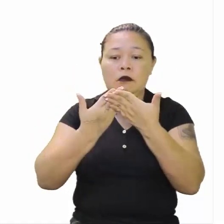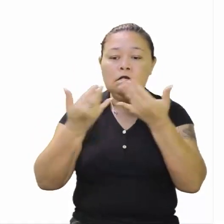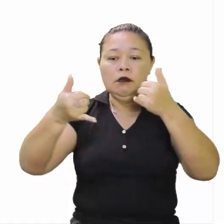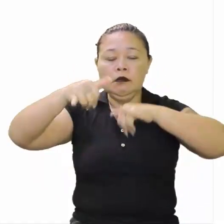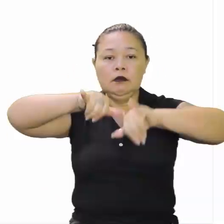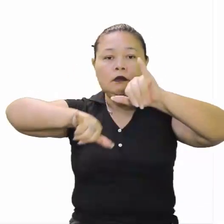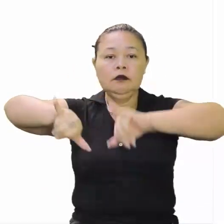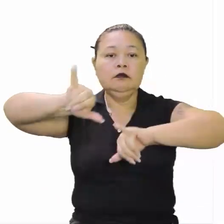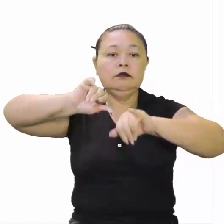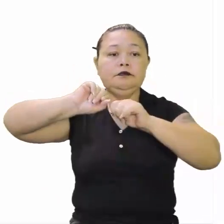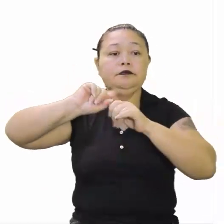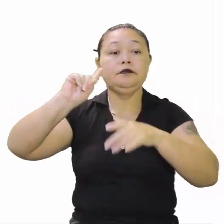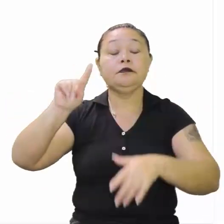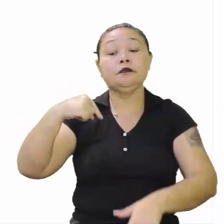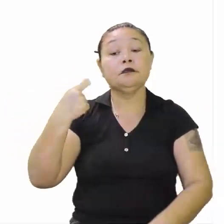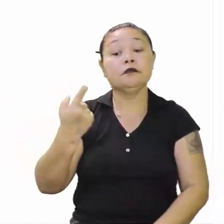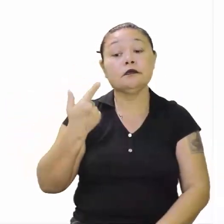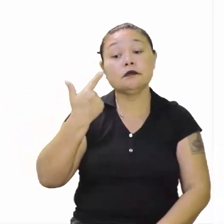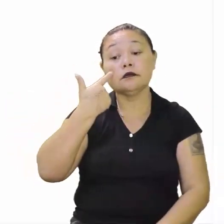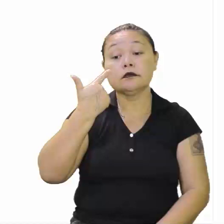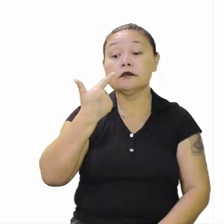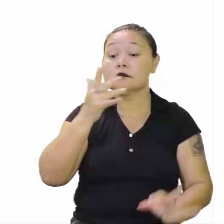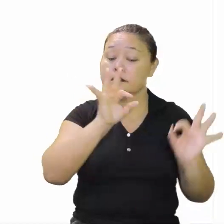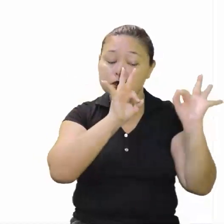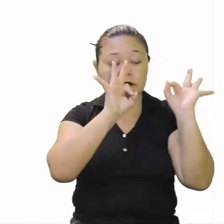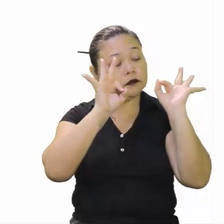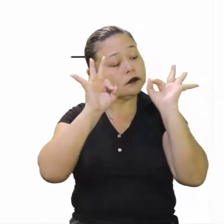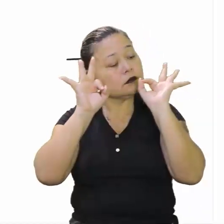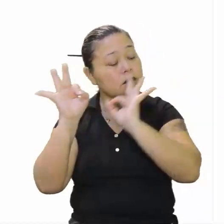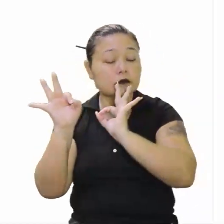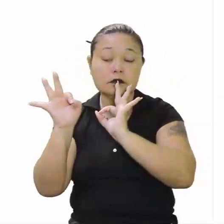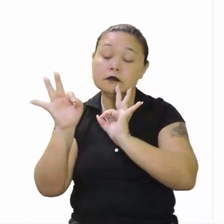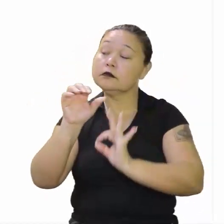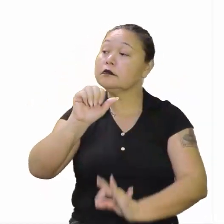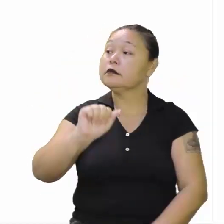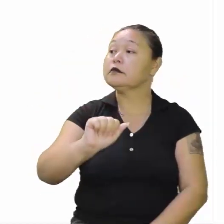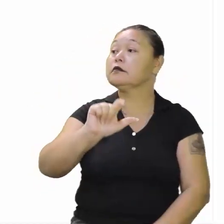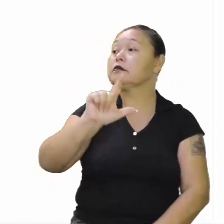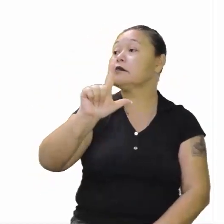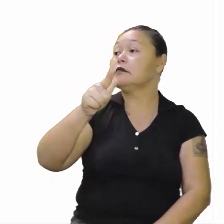química, nós vimos que a alquimia